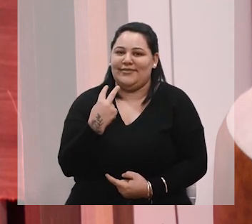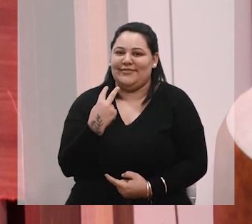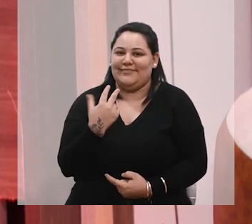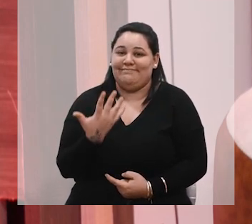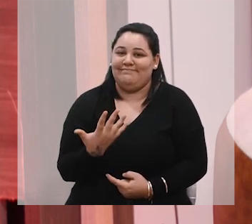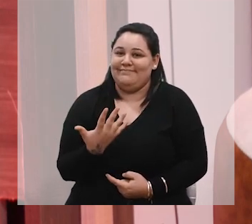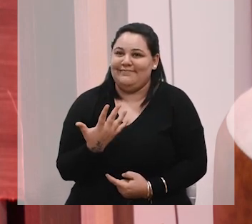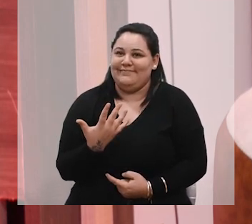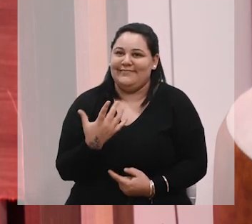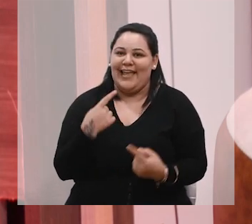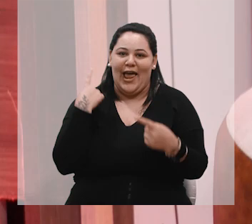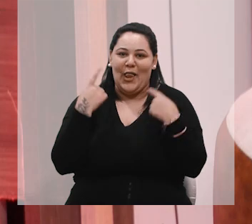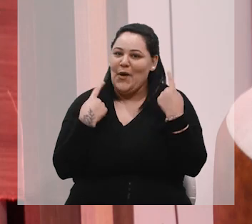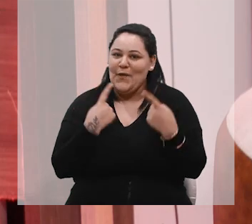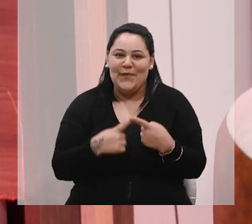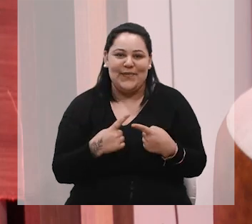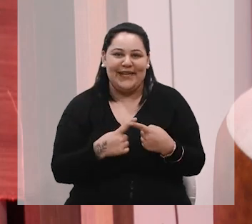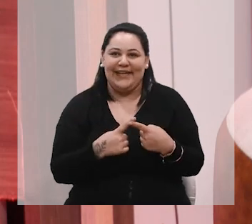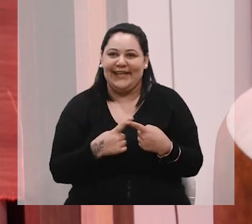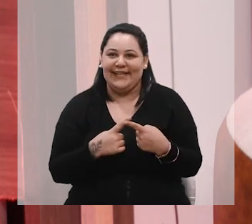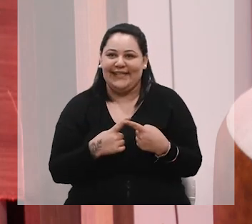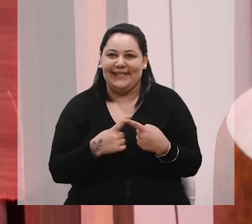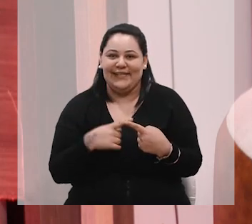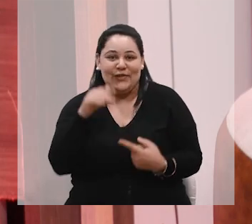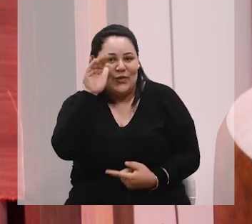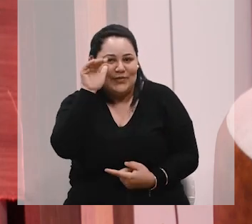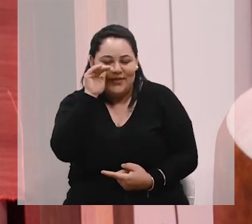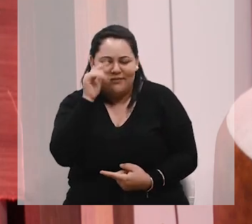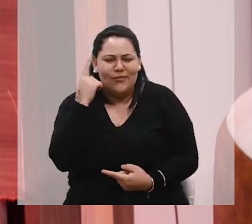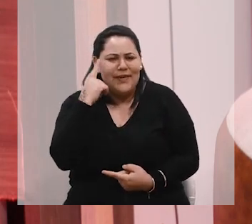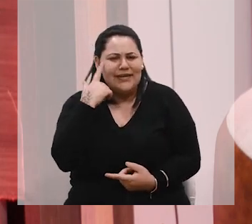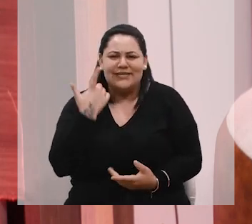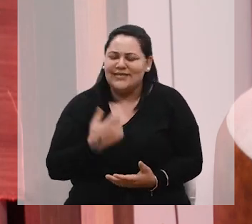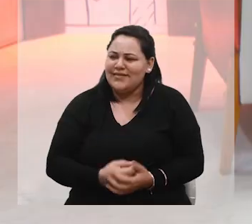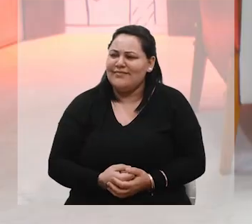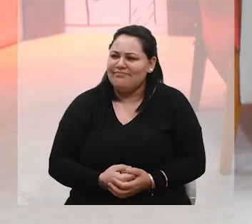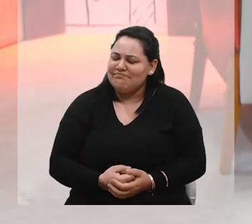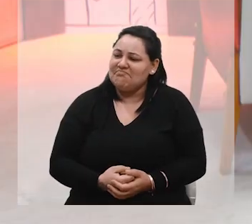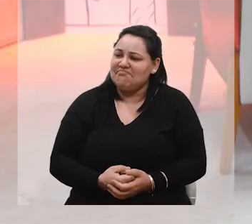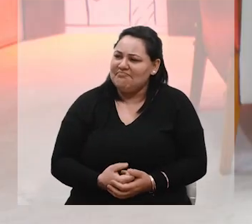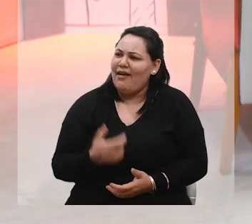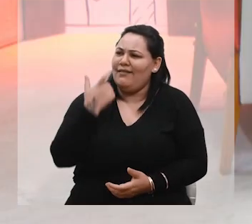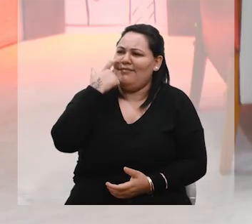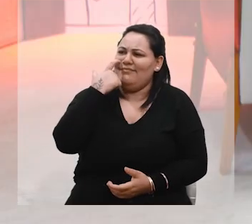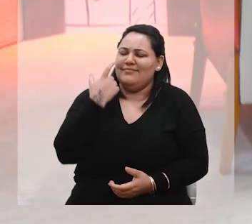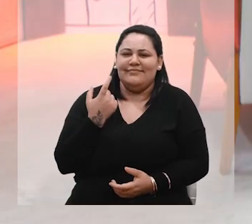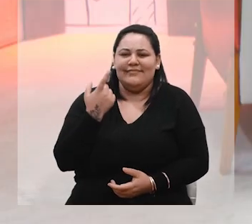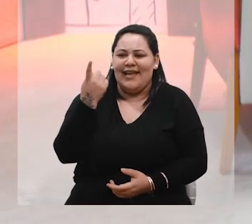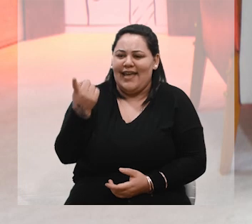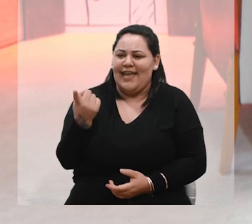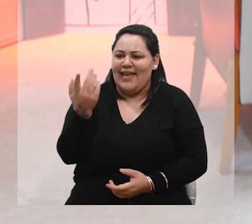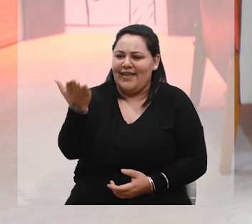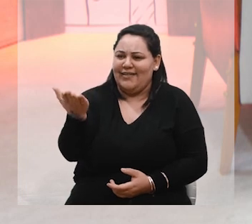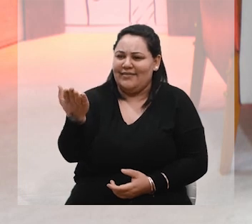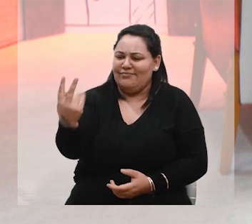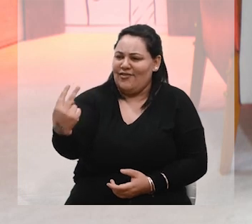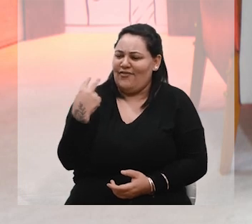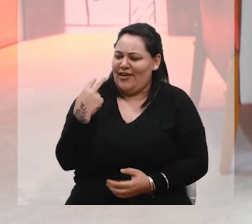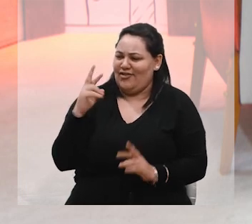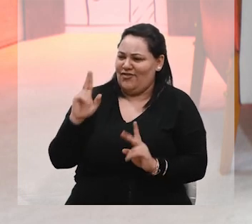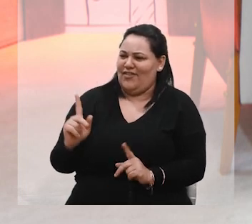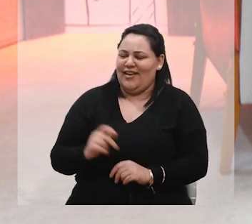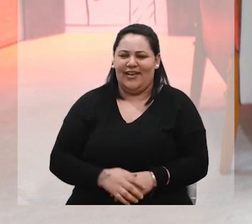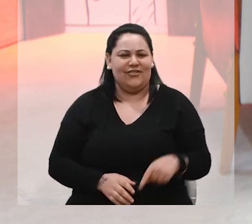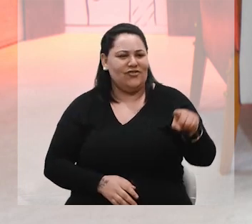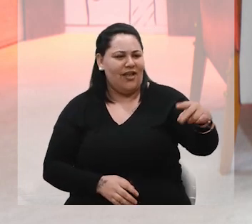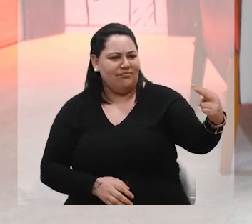louco como, às vezes, tu observa isso e tu pensa, nossa, olha como é diferente a forma como o Fábio me vê e a forma